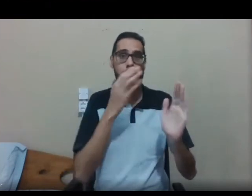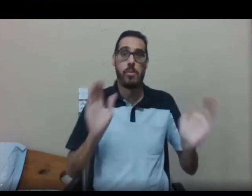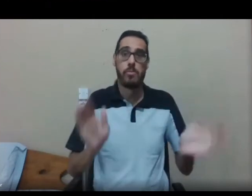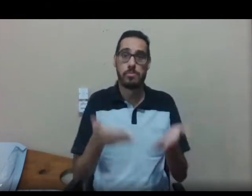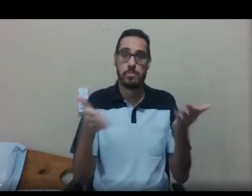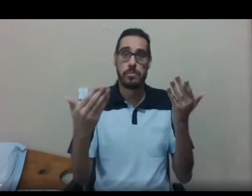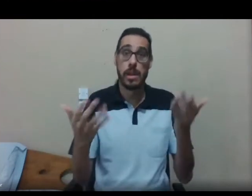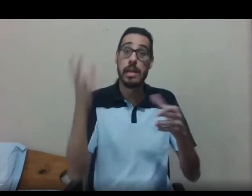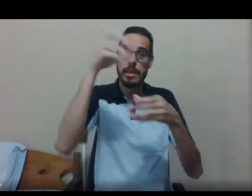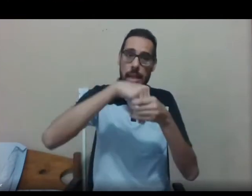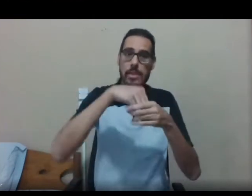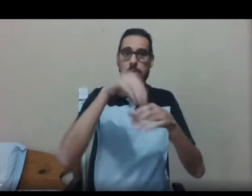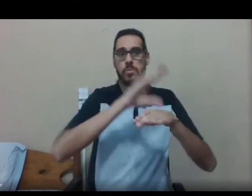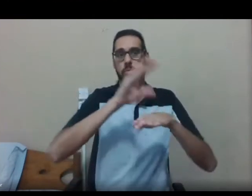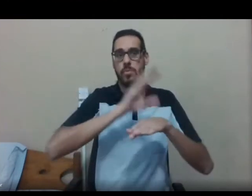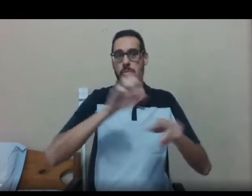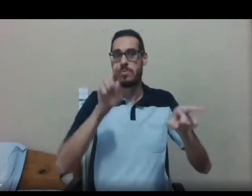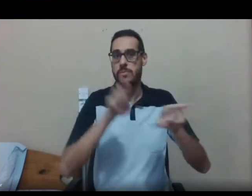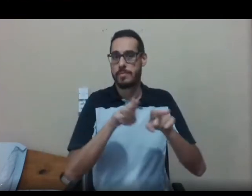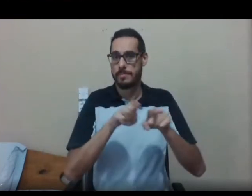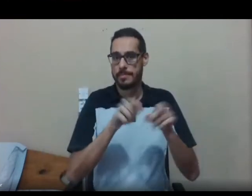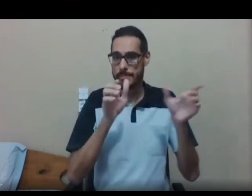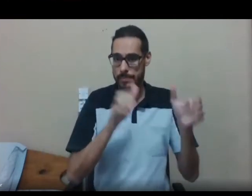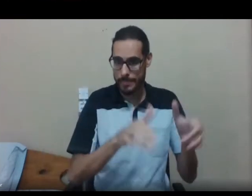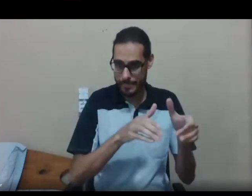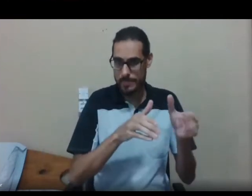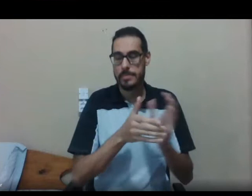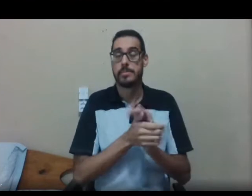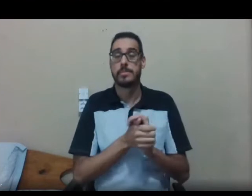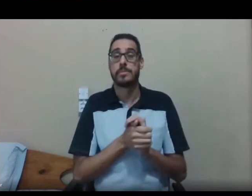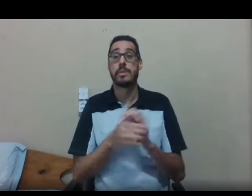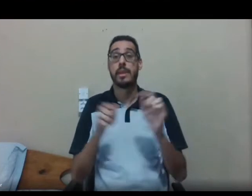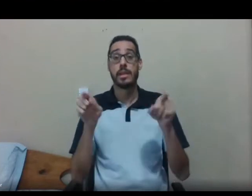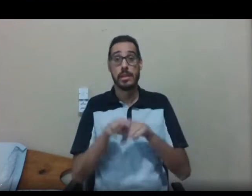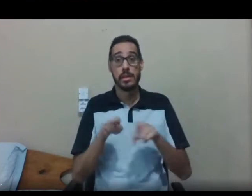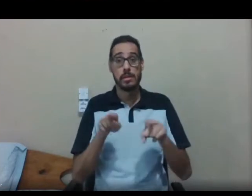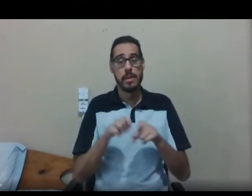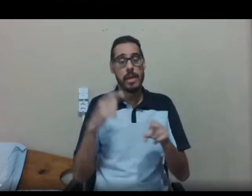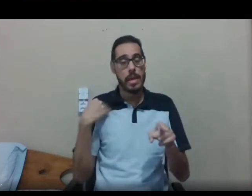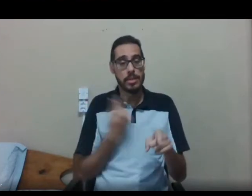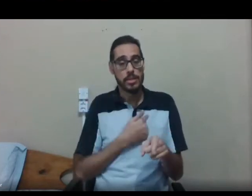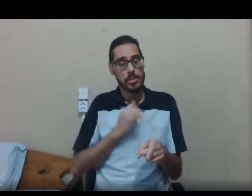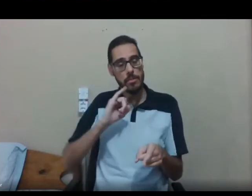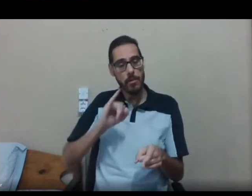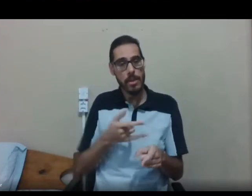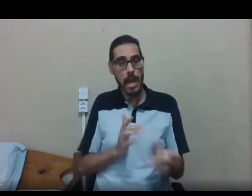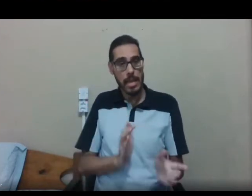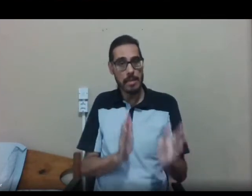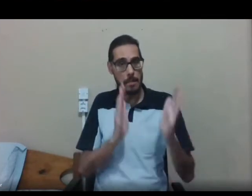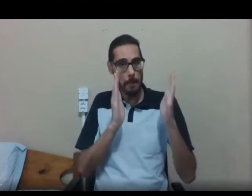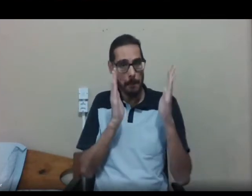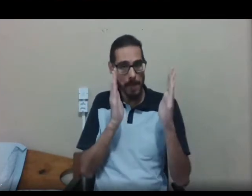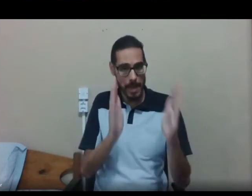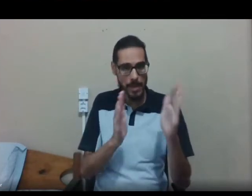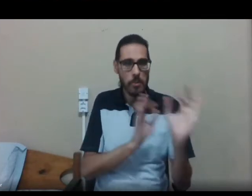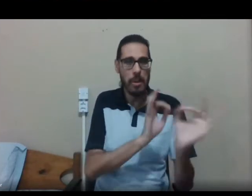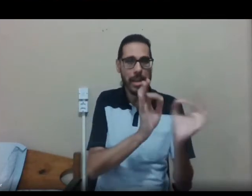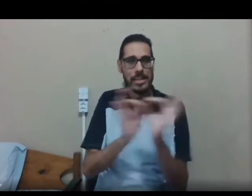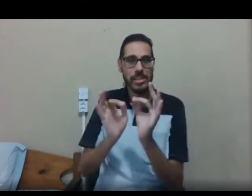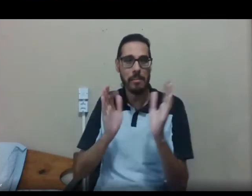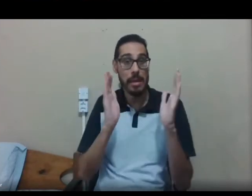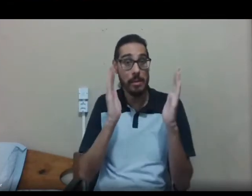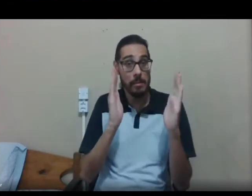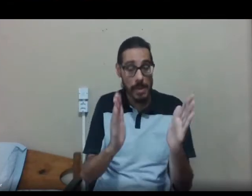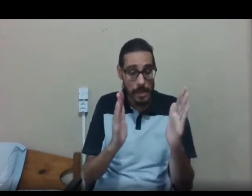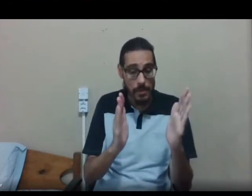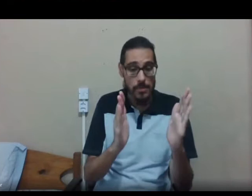atividade curricular proposta, ela tem que ter um plano de ensino, né, que será aí divulgado para os estudantes também, tá